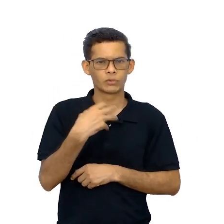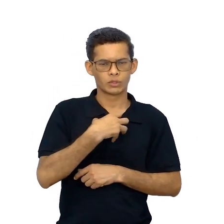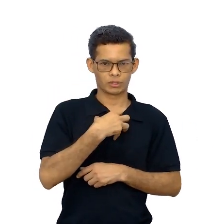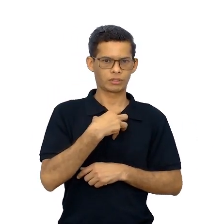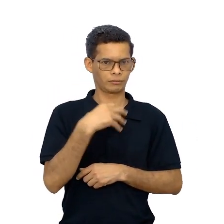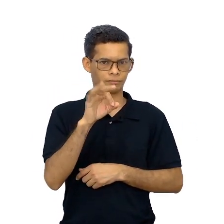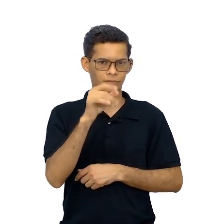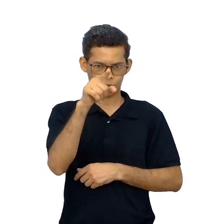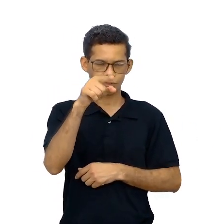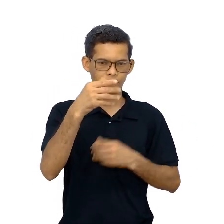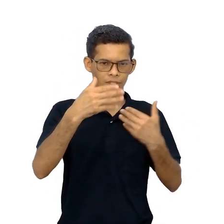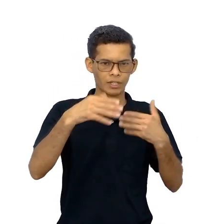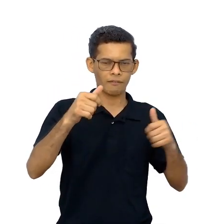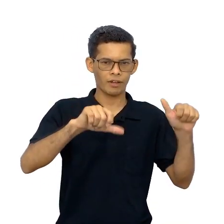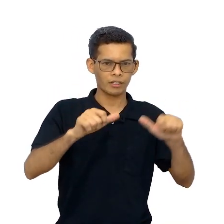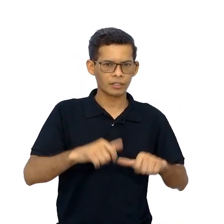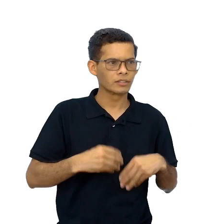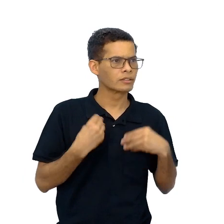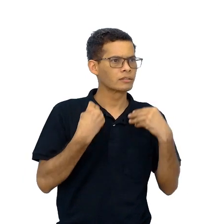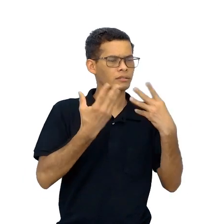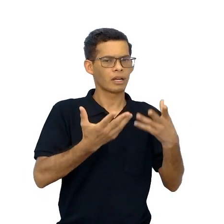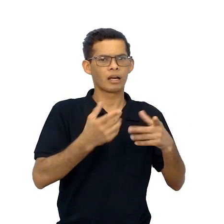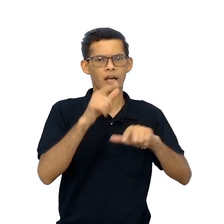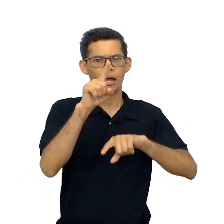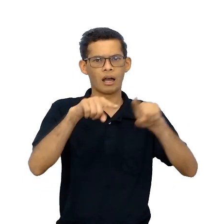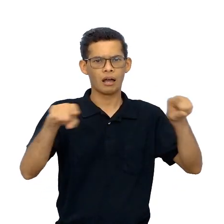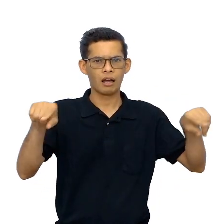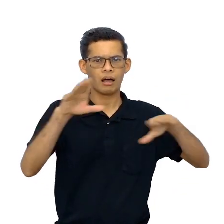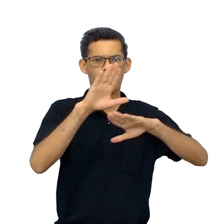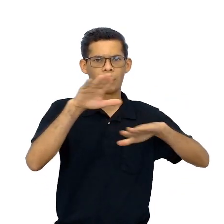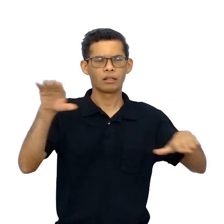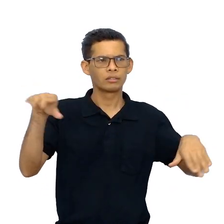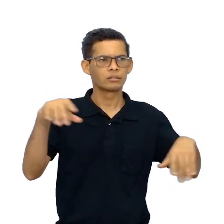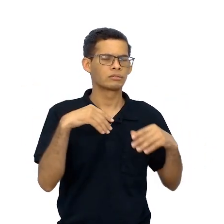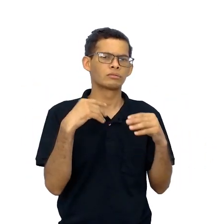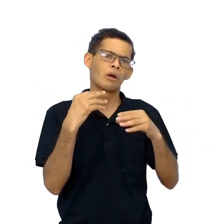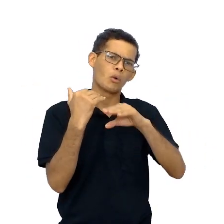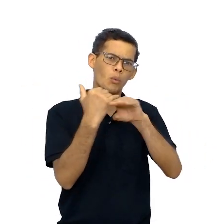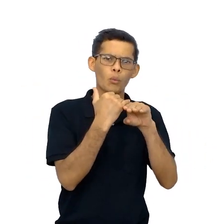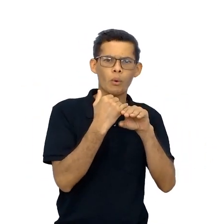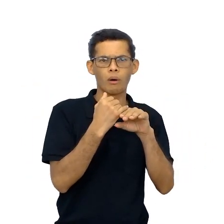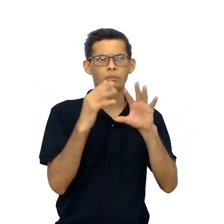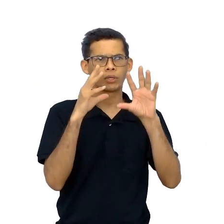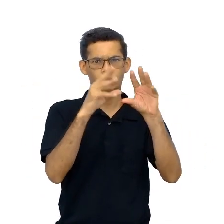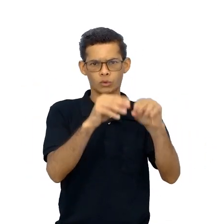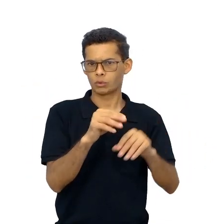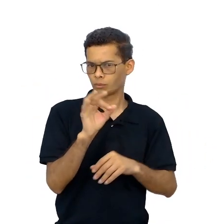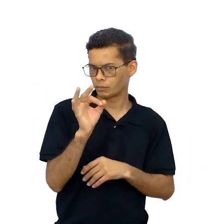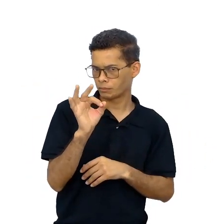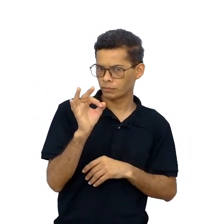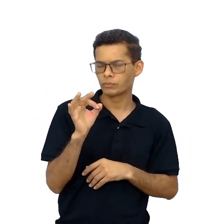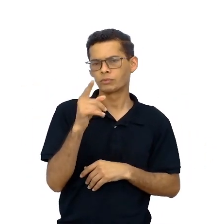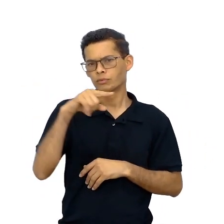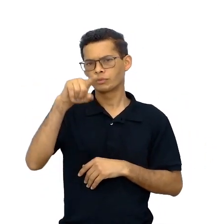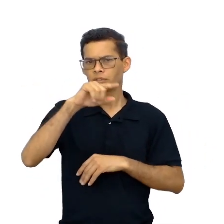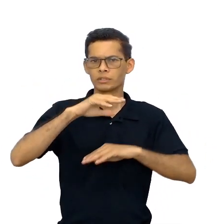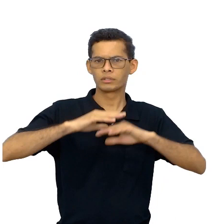aplicam para grupos de estudantes, sejam elas iguais para todos, vocês fazem